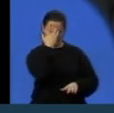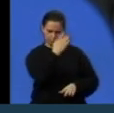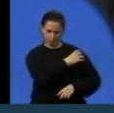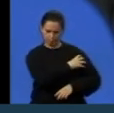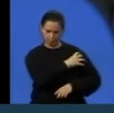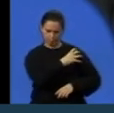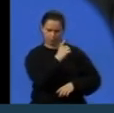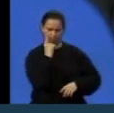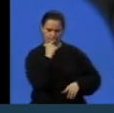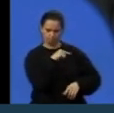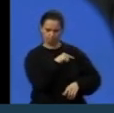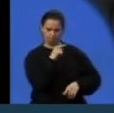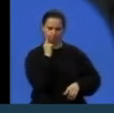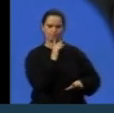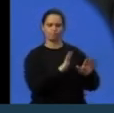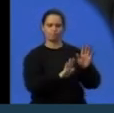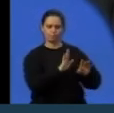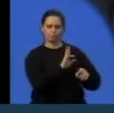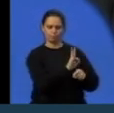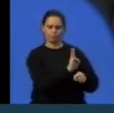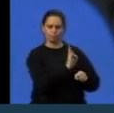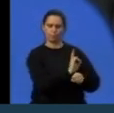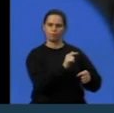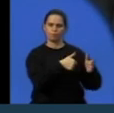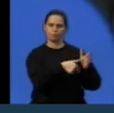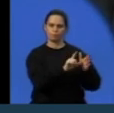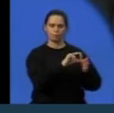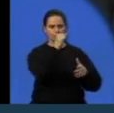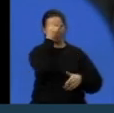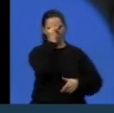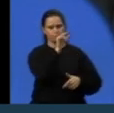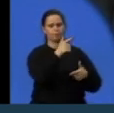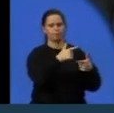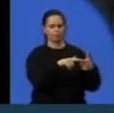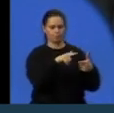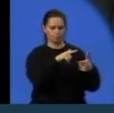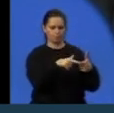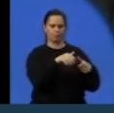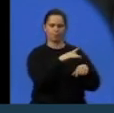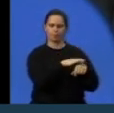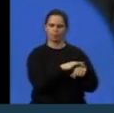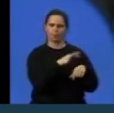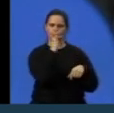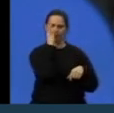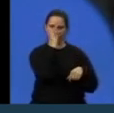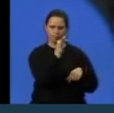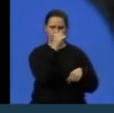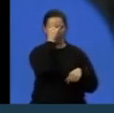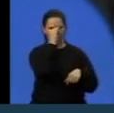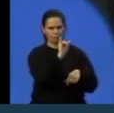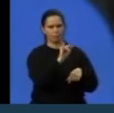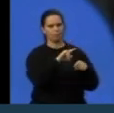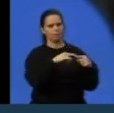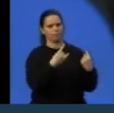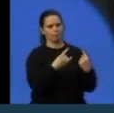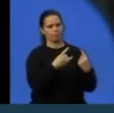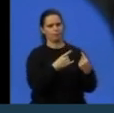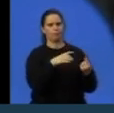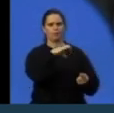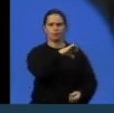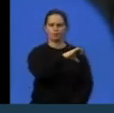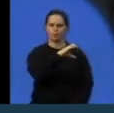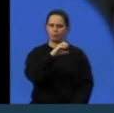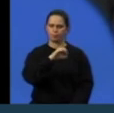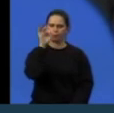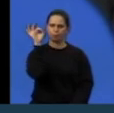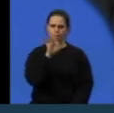sobressaiam para que a pessoa venha desenvolver essa patologia. Uma vez que